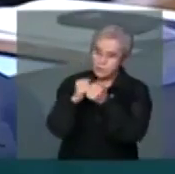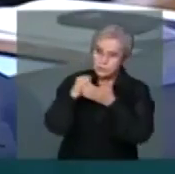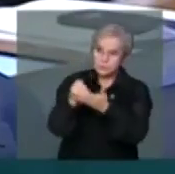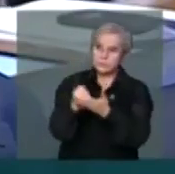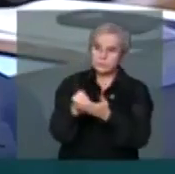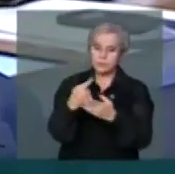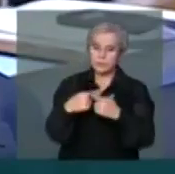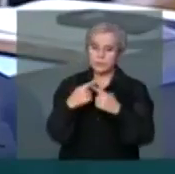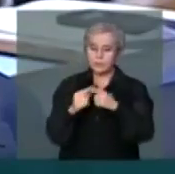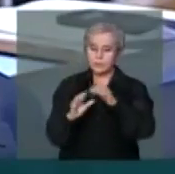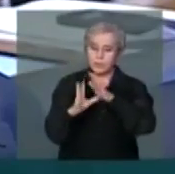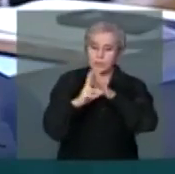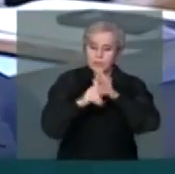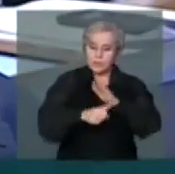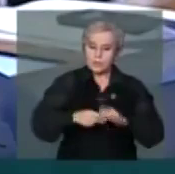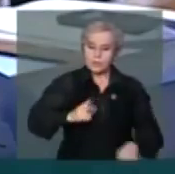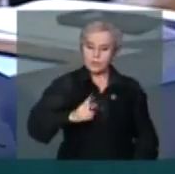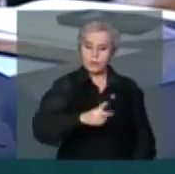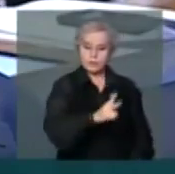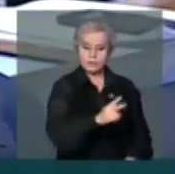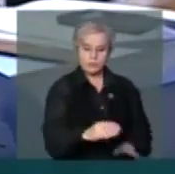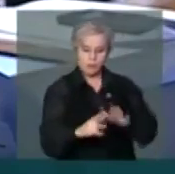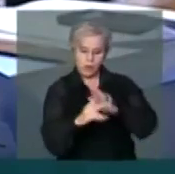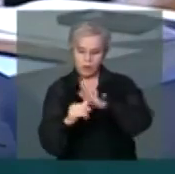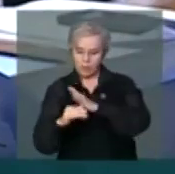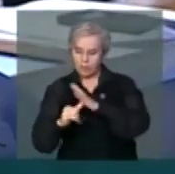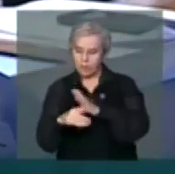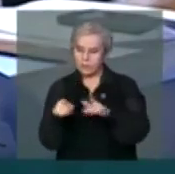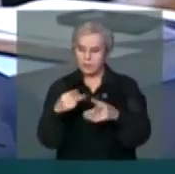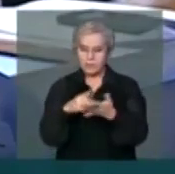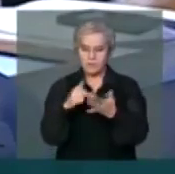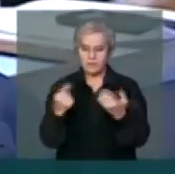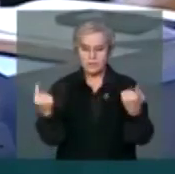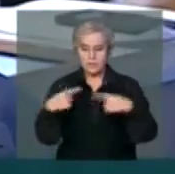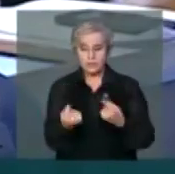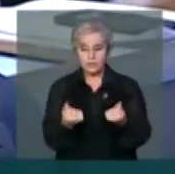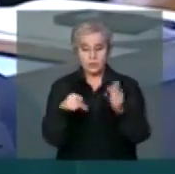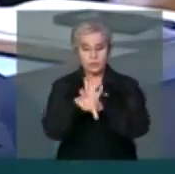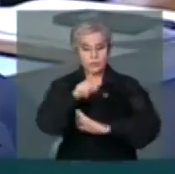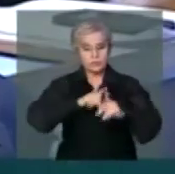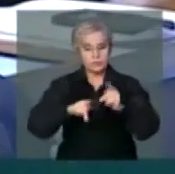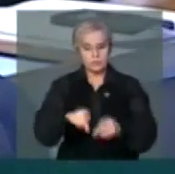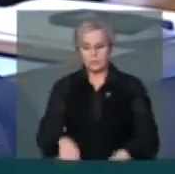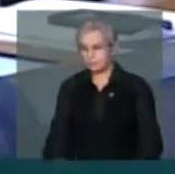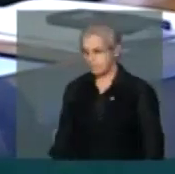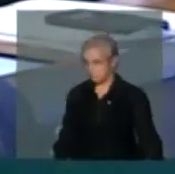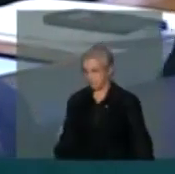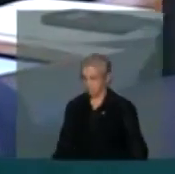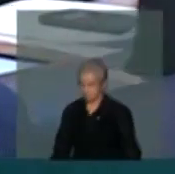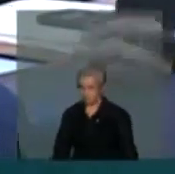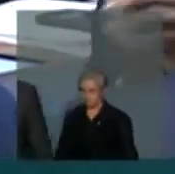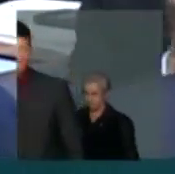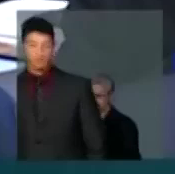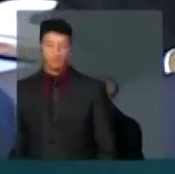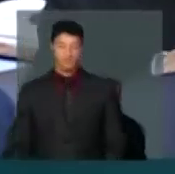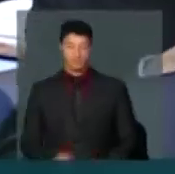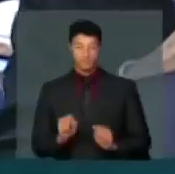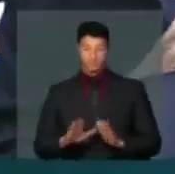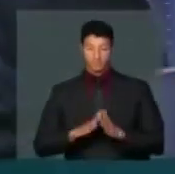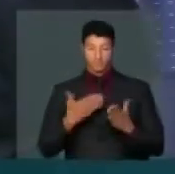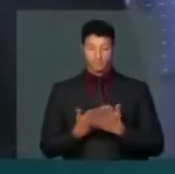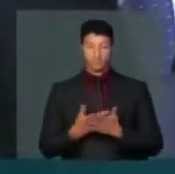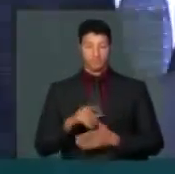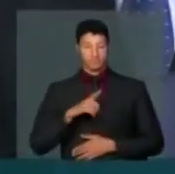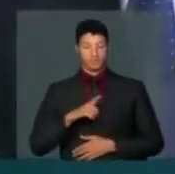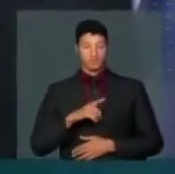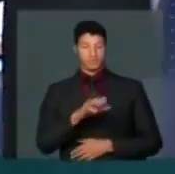vão continuar. E os achaques são contra o erário, o dinheiro do povo, que poderia estar indo para as escolas que Vossa Excelência teria